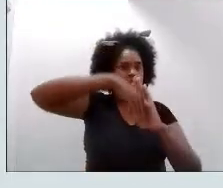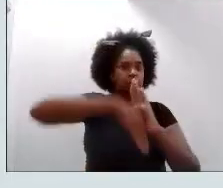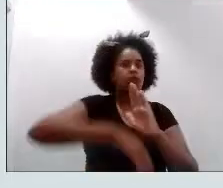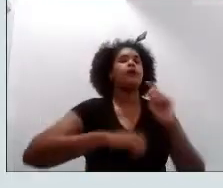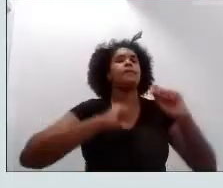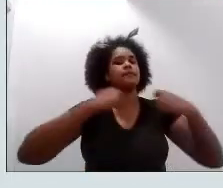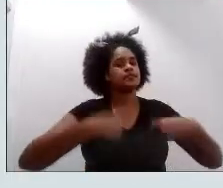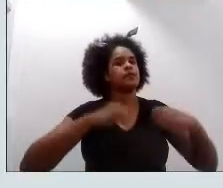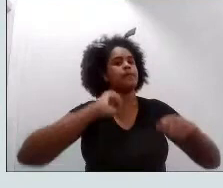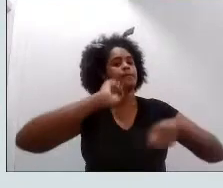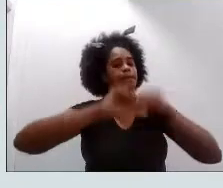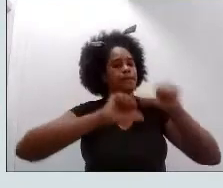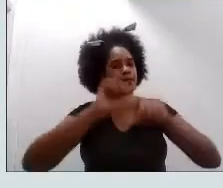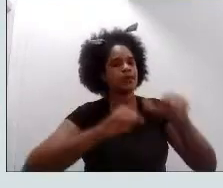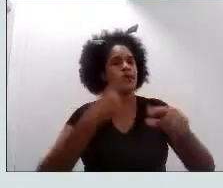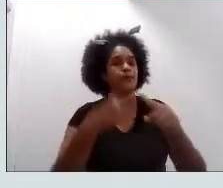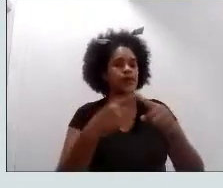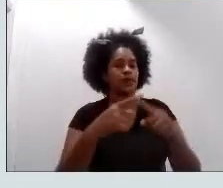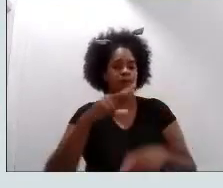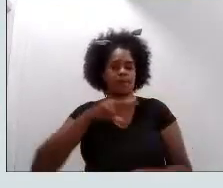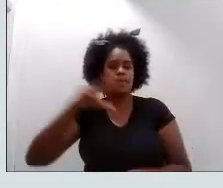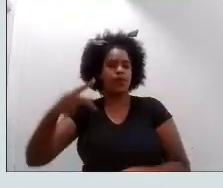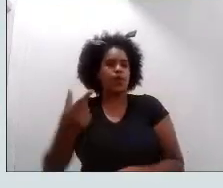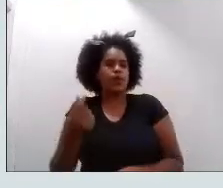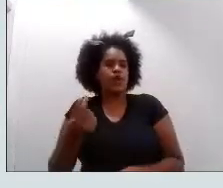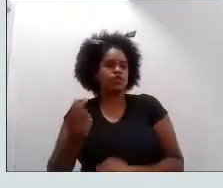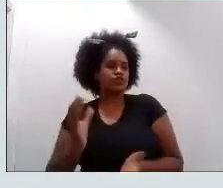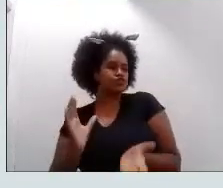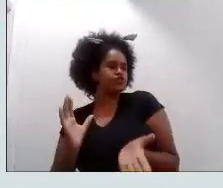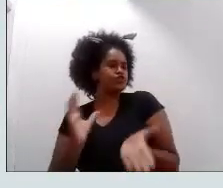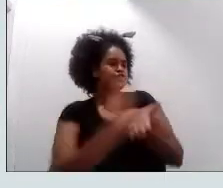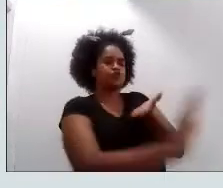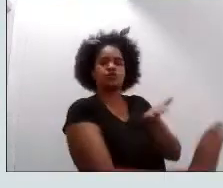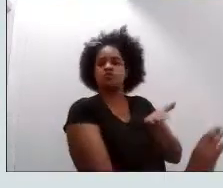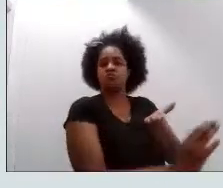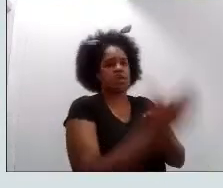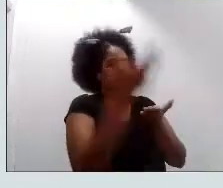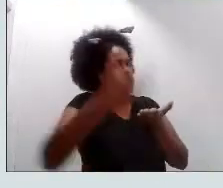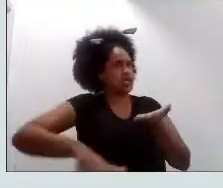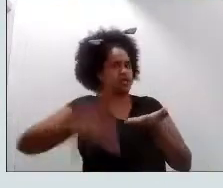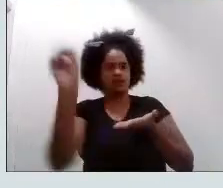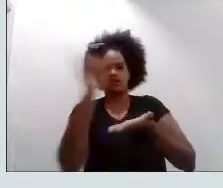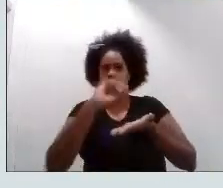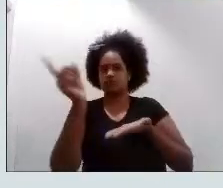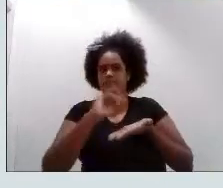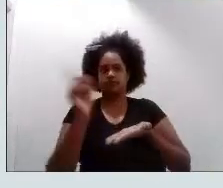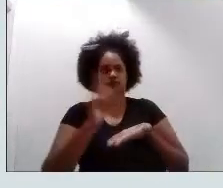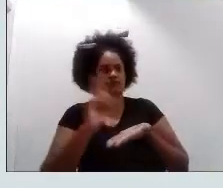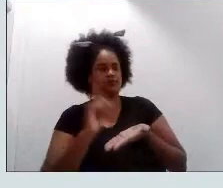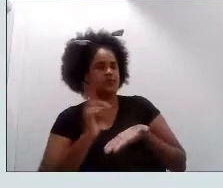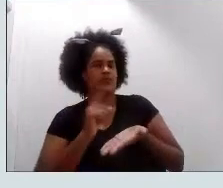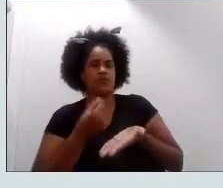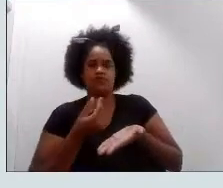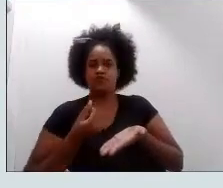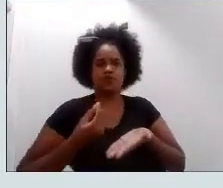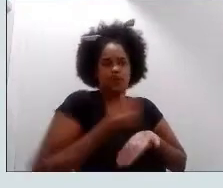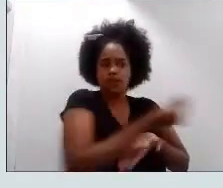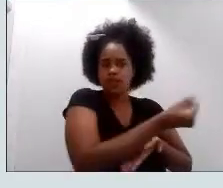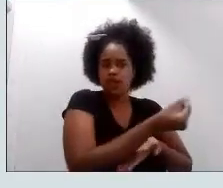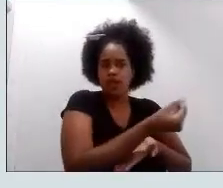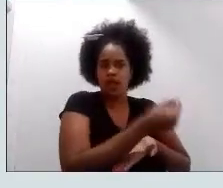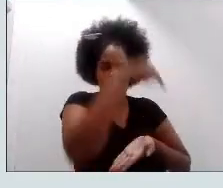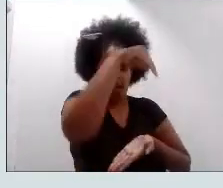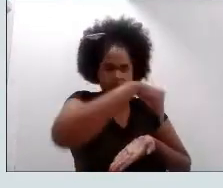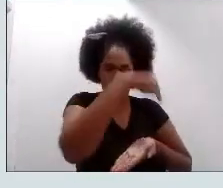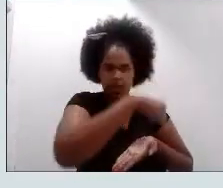porque Portugal não queria investir aqui na região, que era o que se necessitava para que as